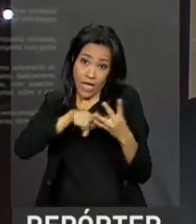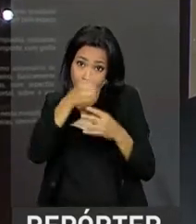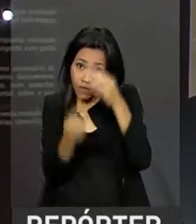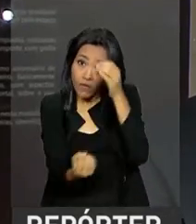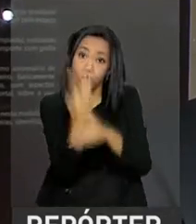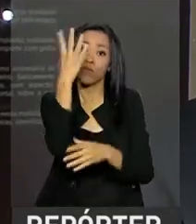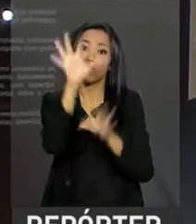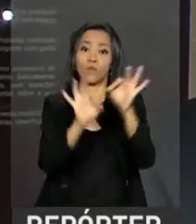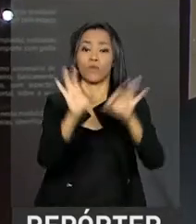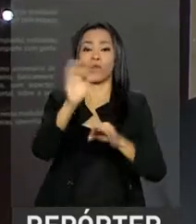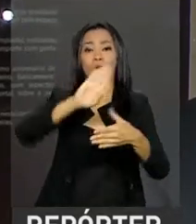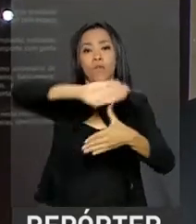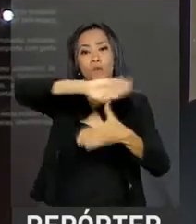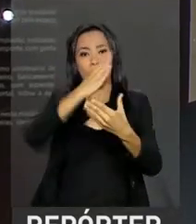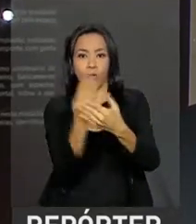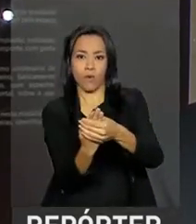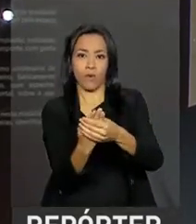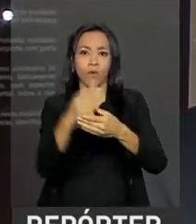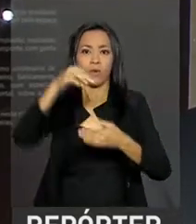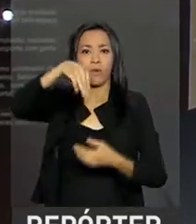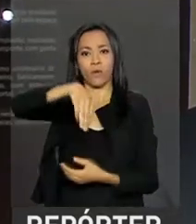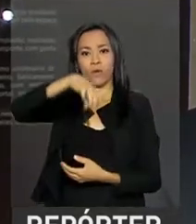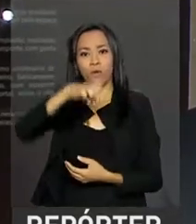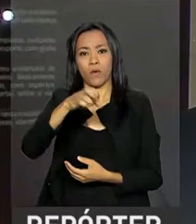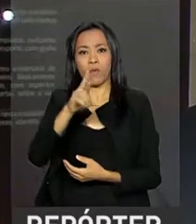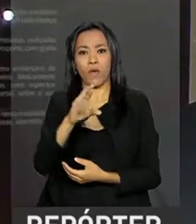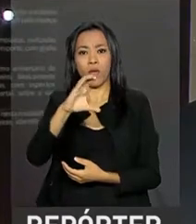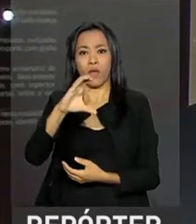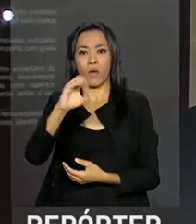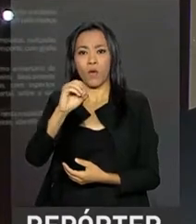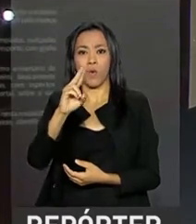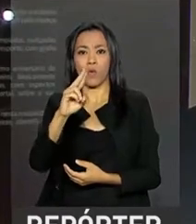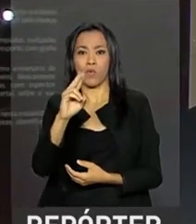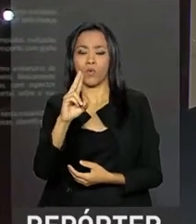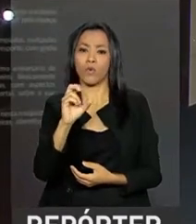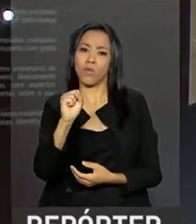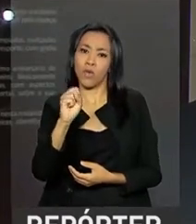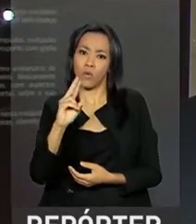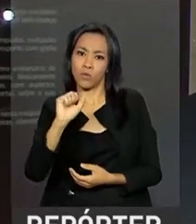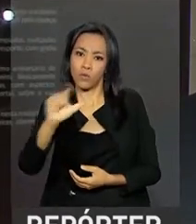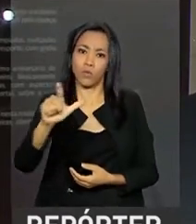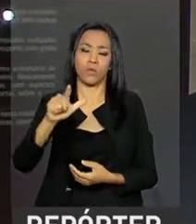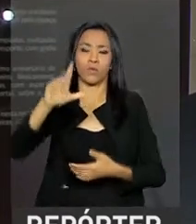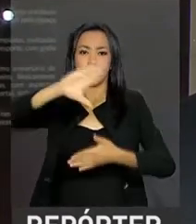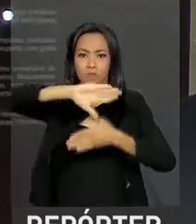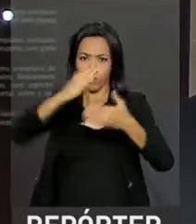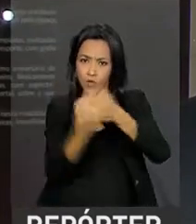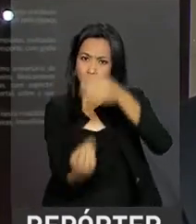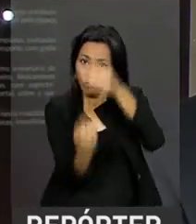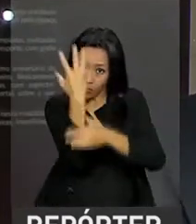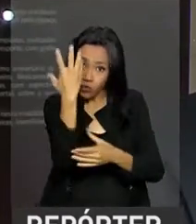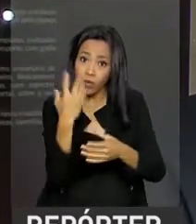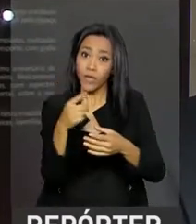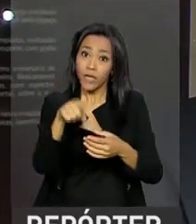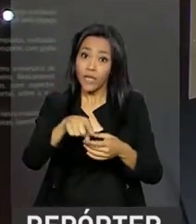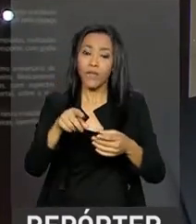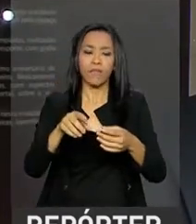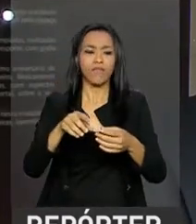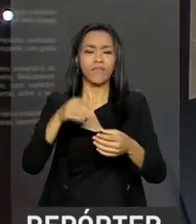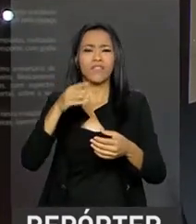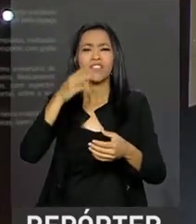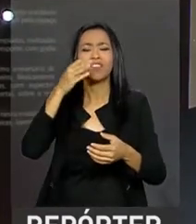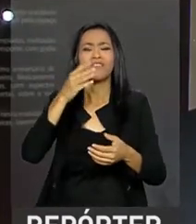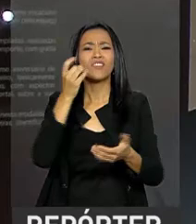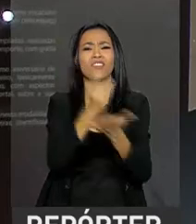consulta o sentido de fazer do mercosul realmente uma área de livre comércio eliminar